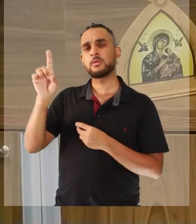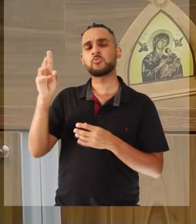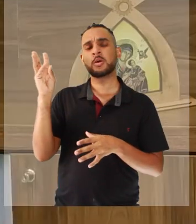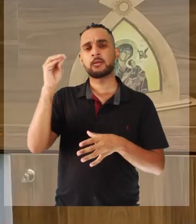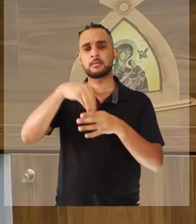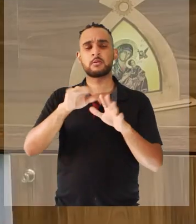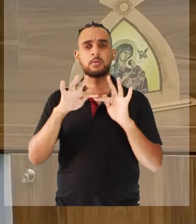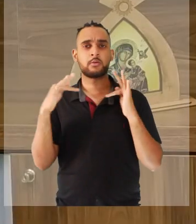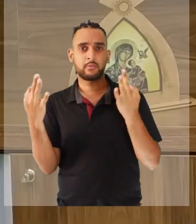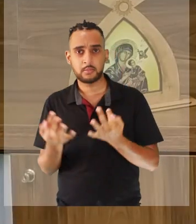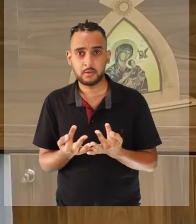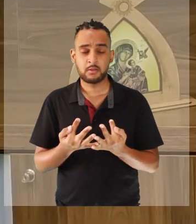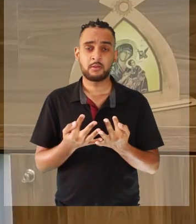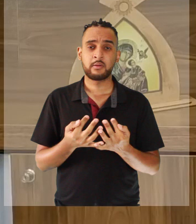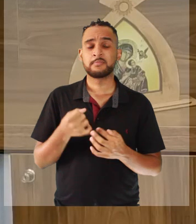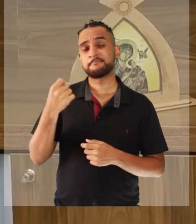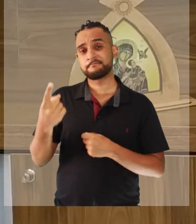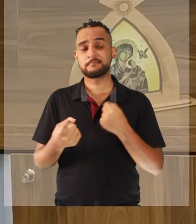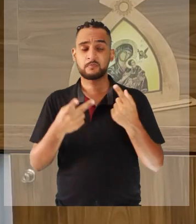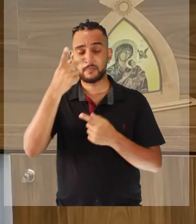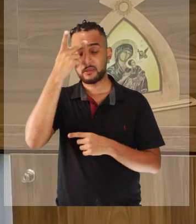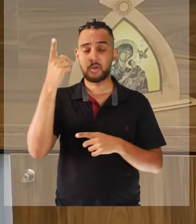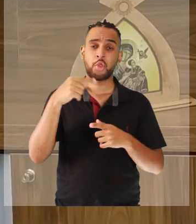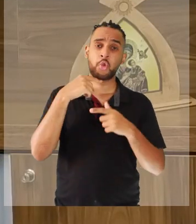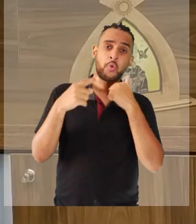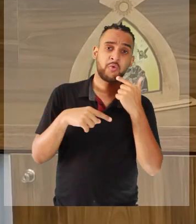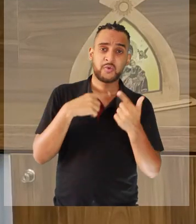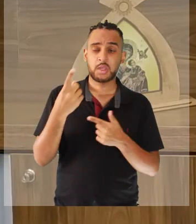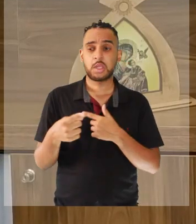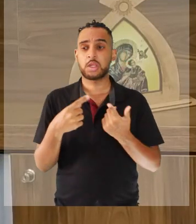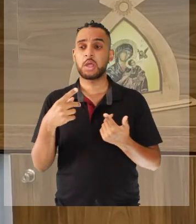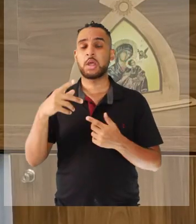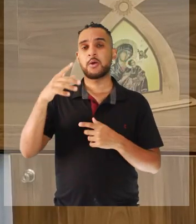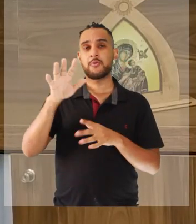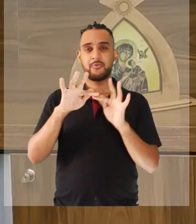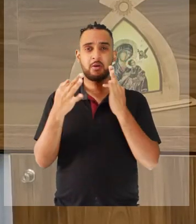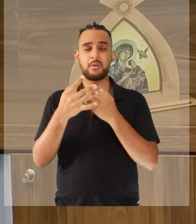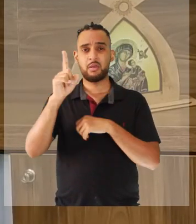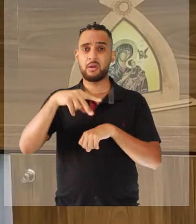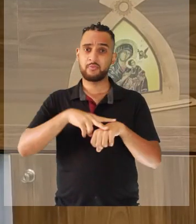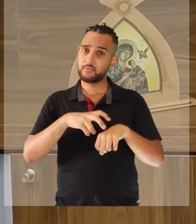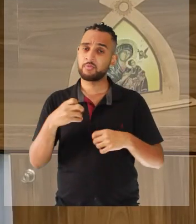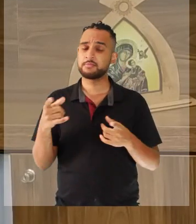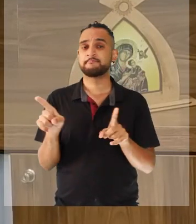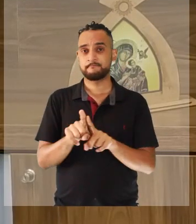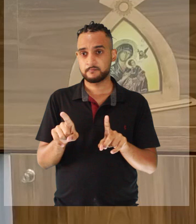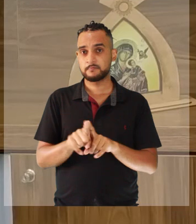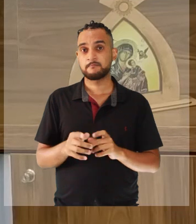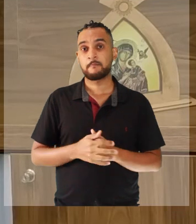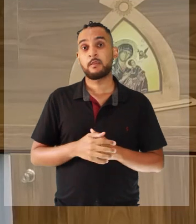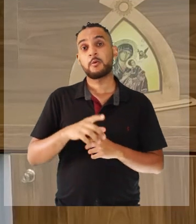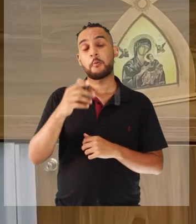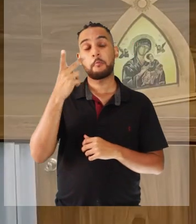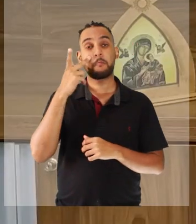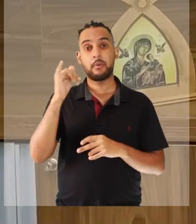ama. Como Deus pode estar tão presente na família e ainda ter gente que duvida que o matrimônio é uma